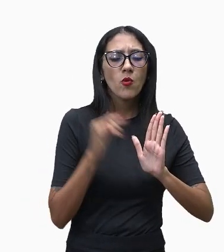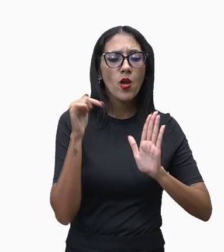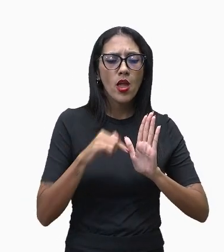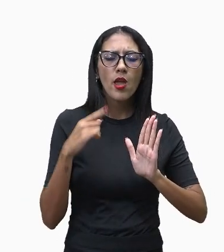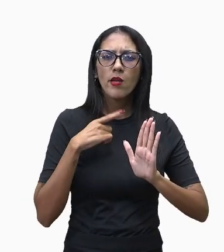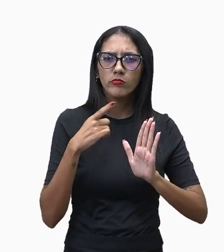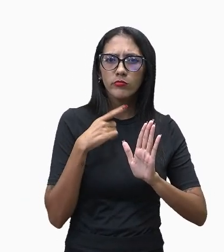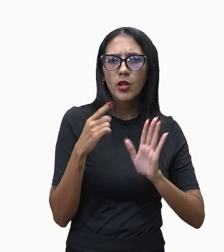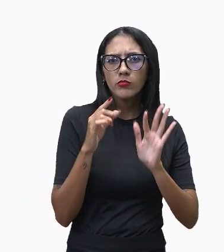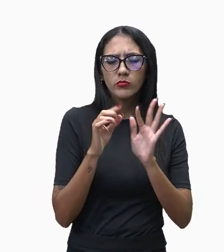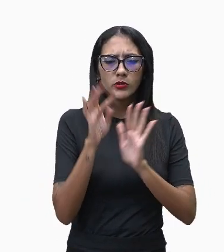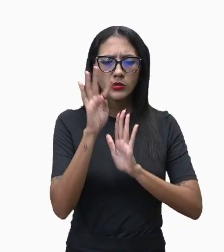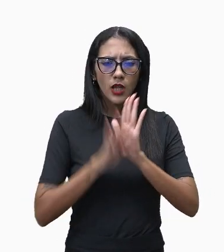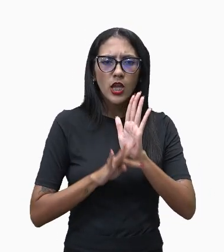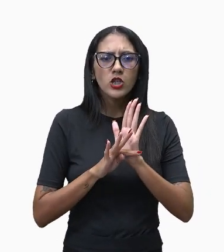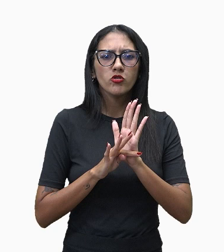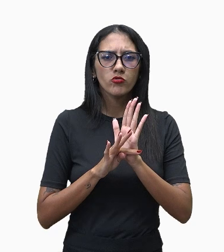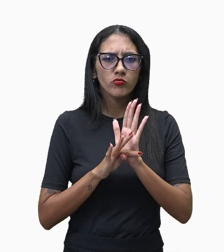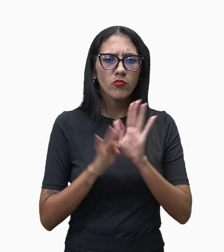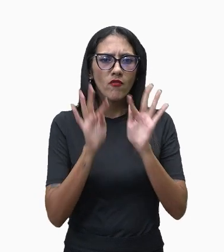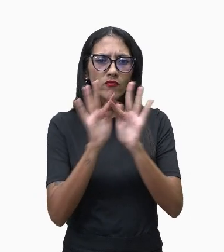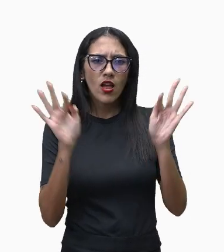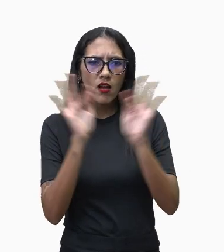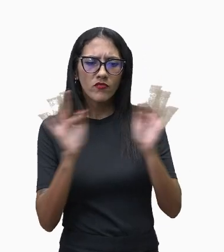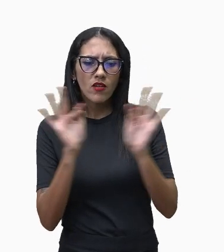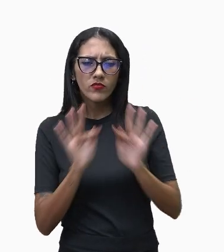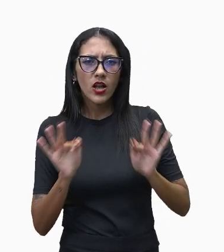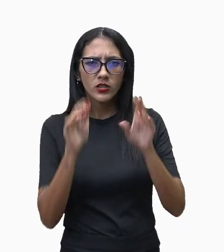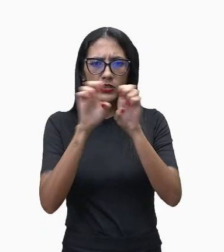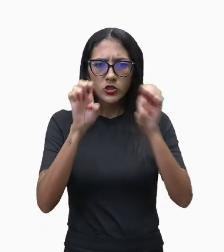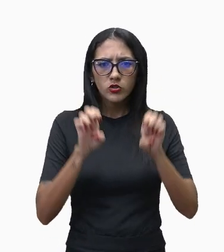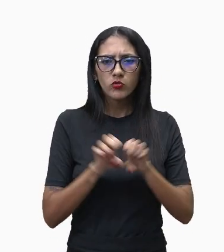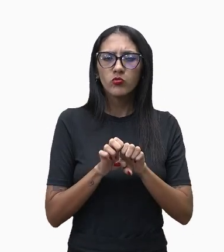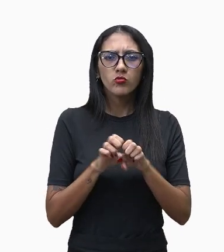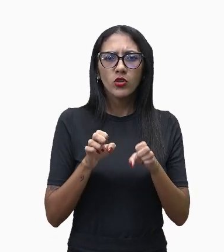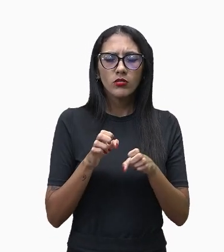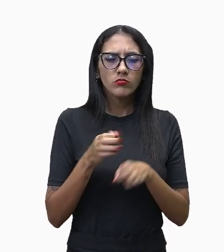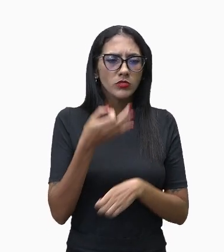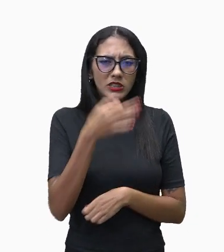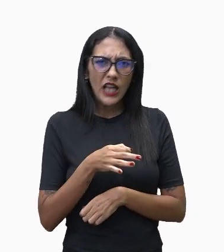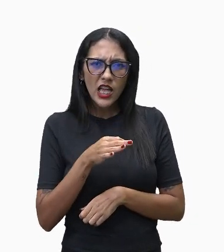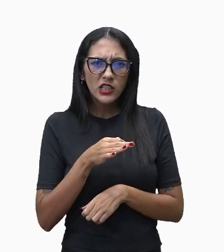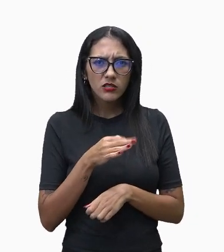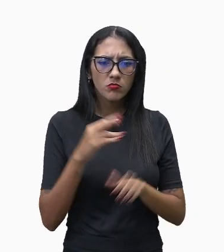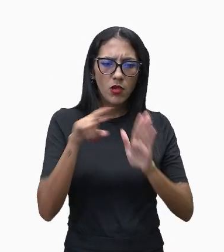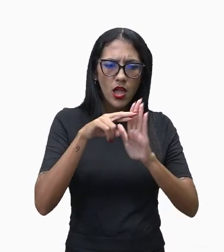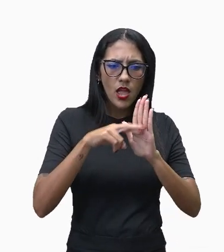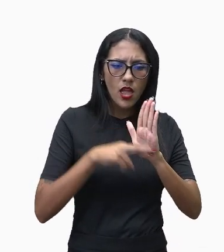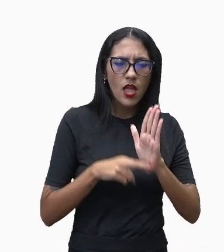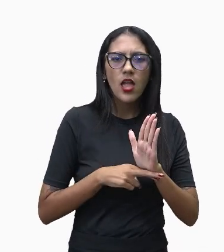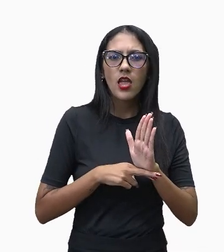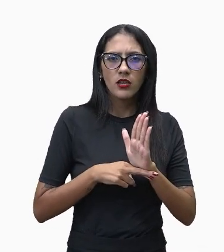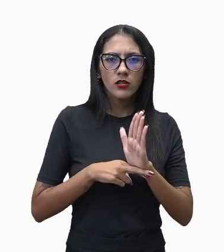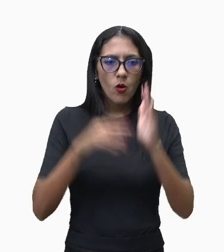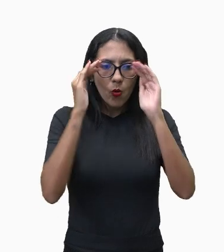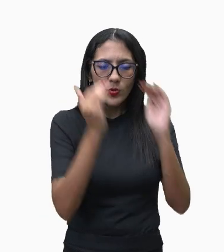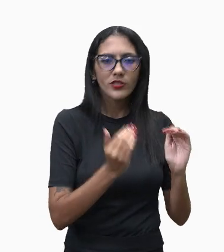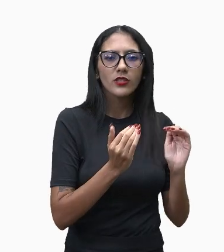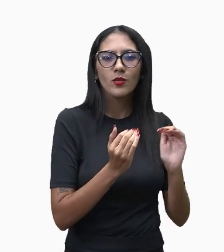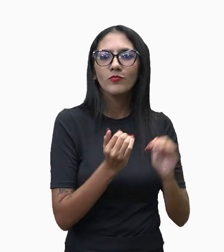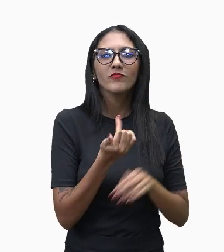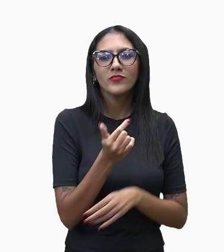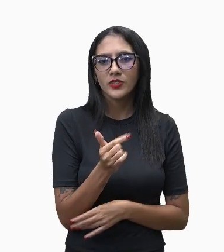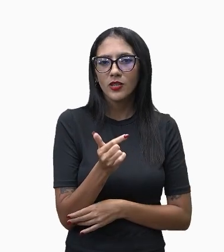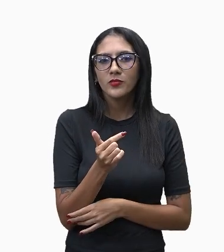frases estruturadas do modo esperado, ou seja, do modo convencional, do modo padrão da língua portuguesa, vamos dizer assim. E